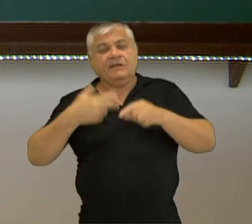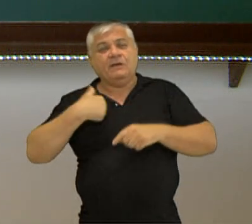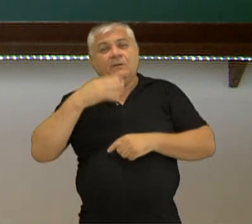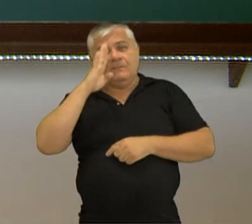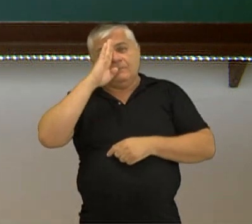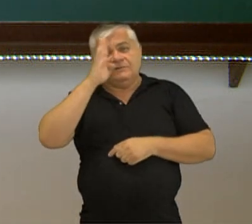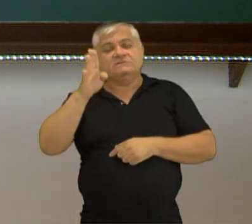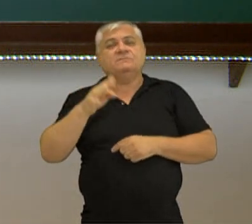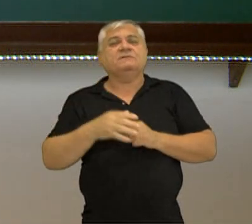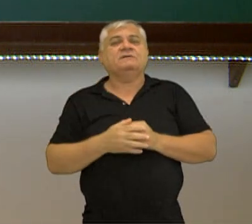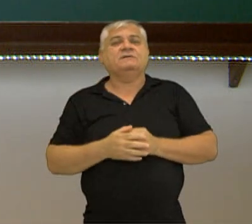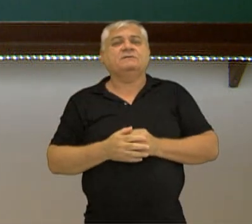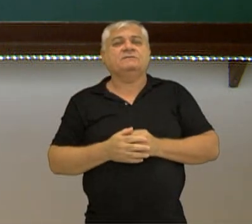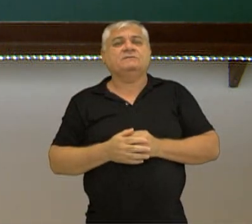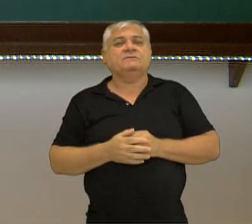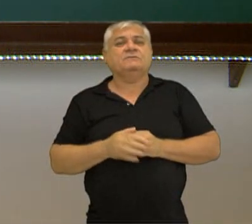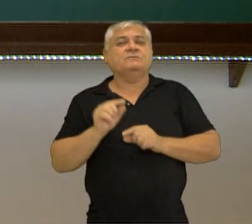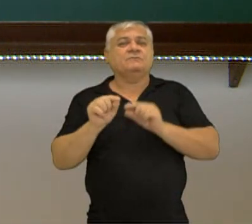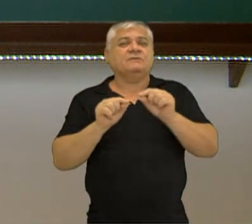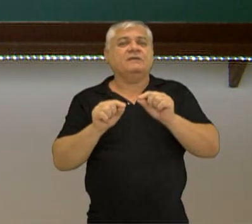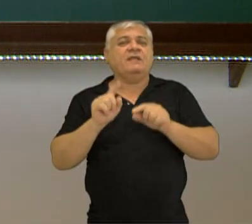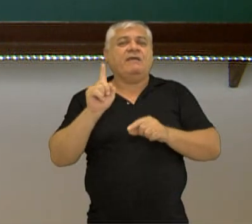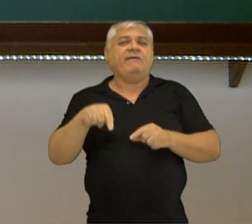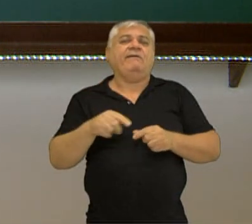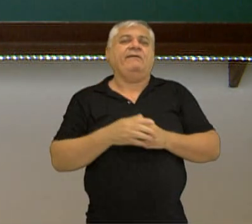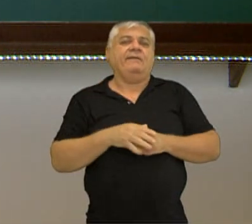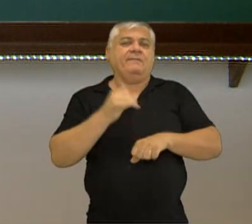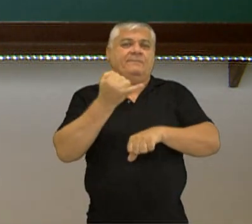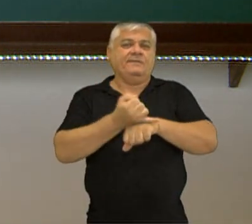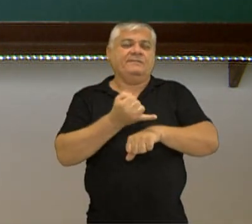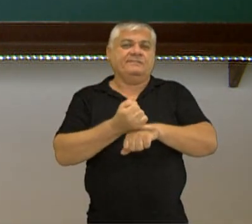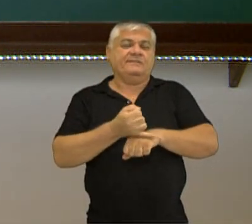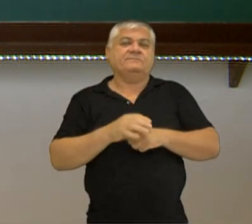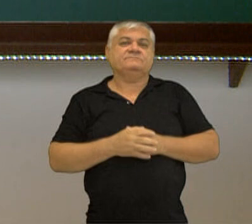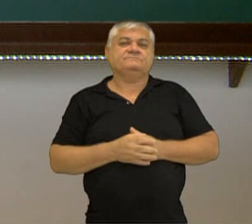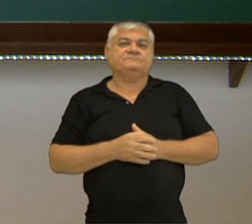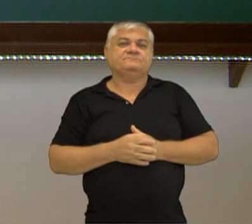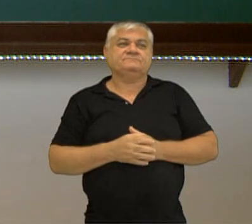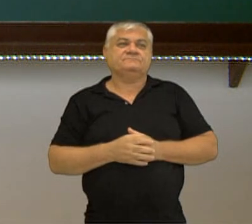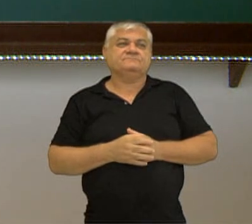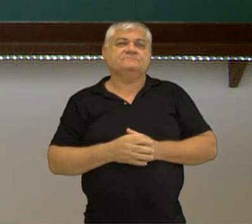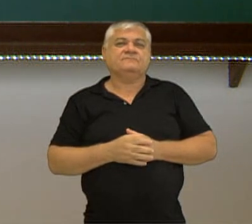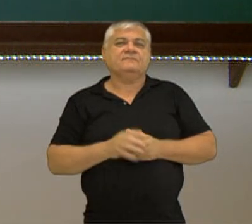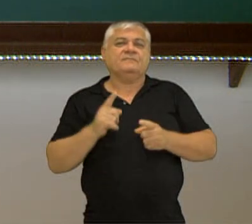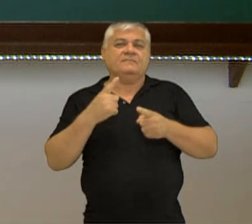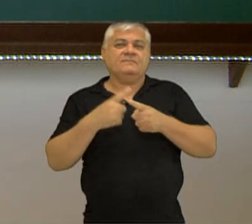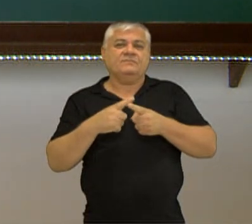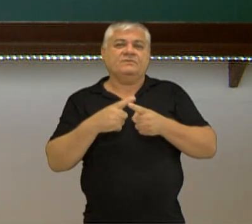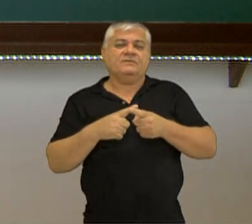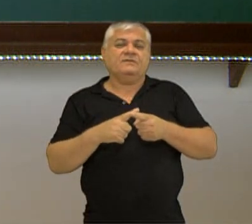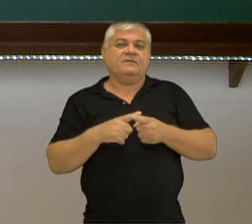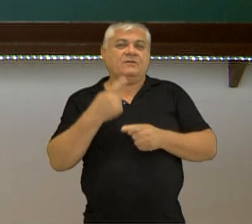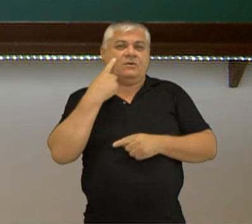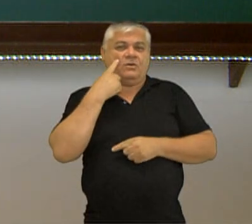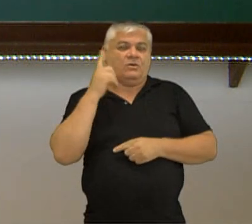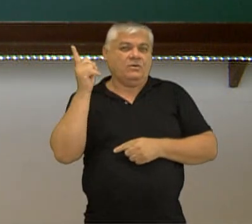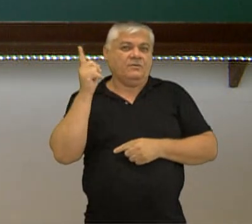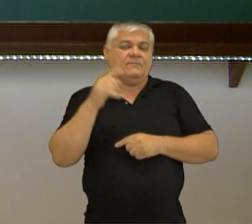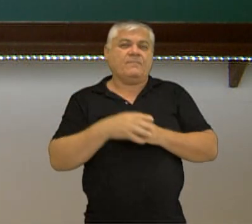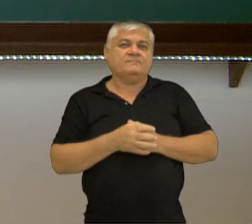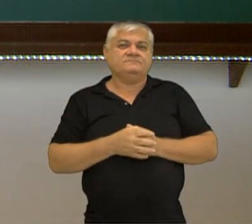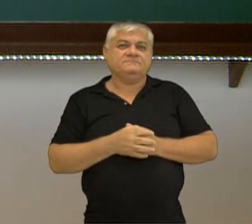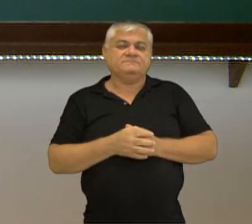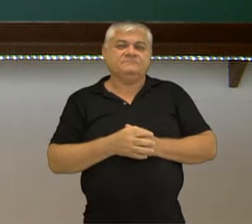principal caráter é um caráter metálico. Até gostaria de dizer, eu falei para vocês que